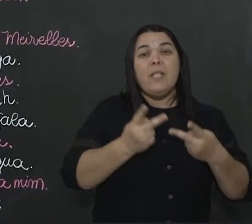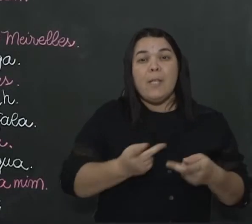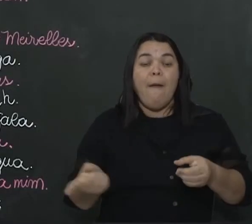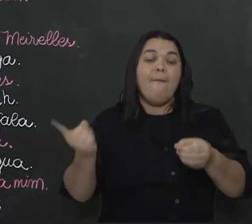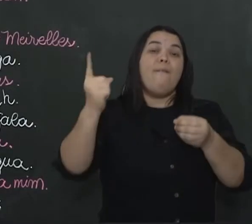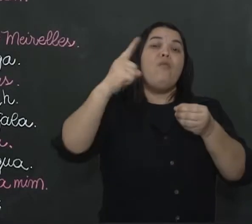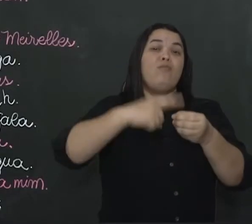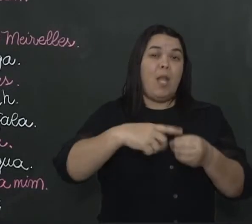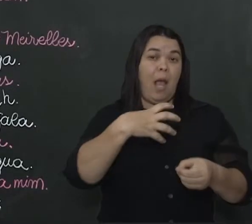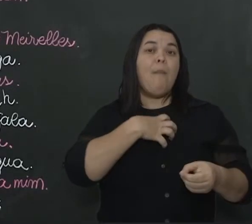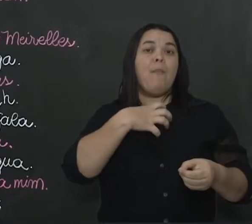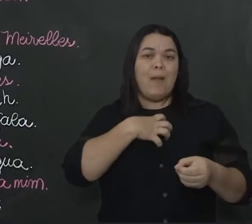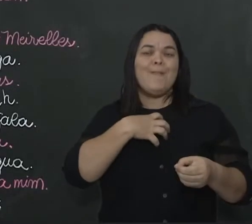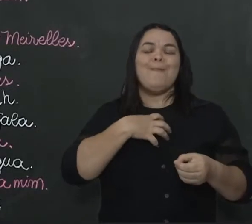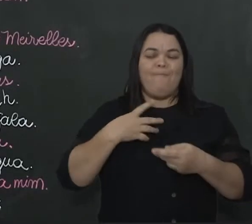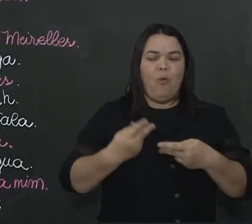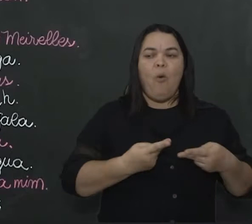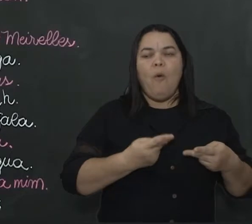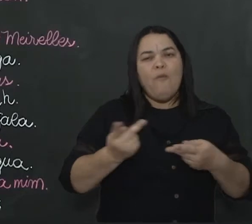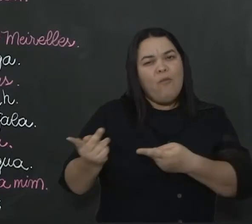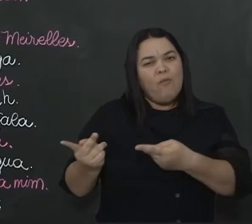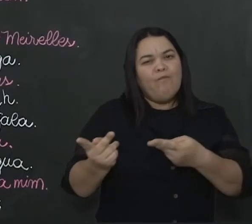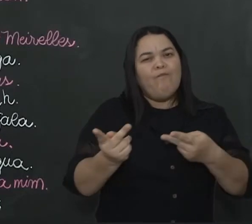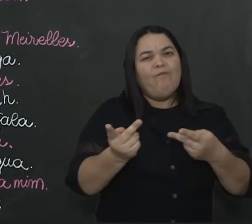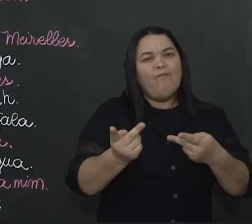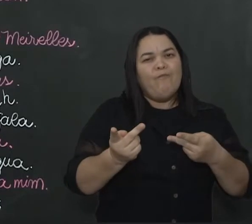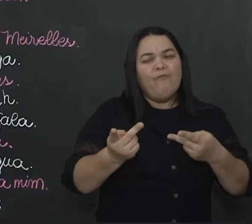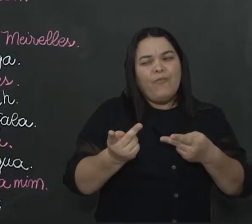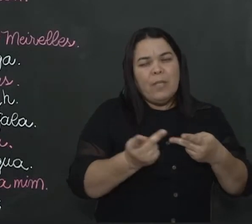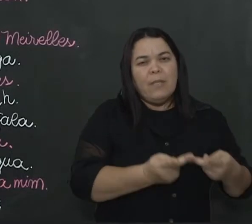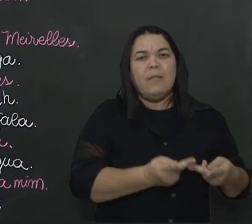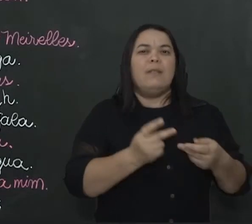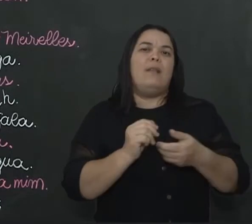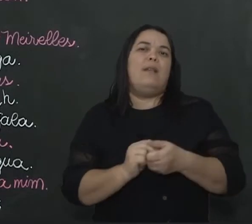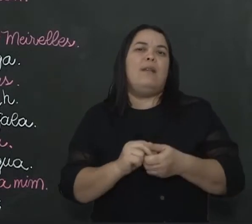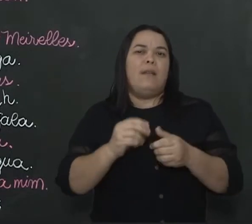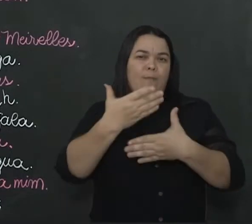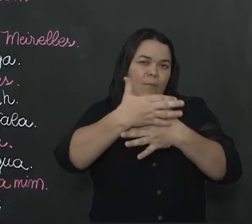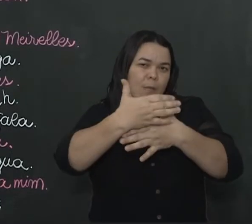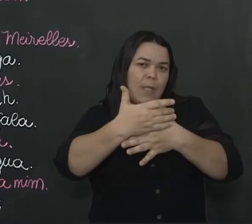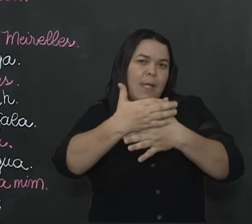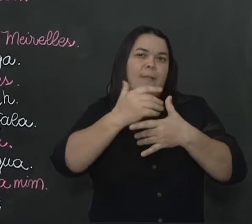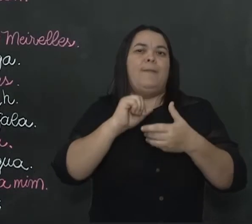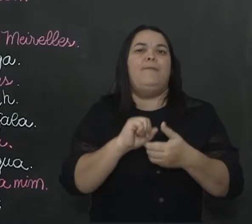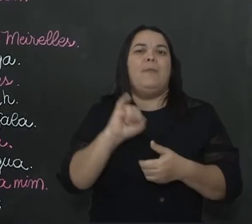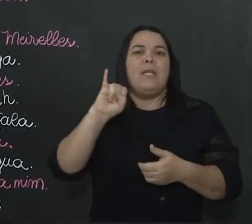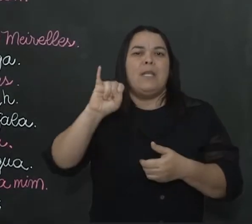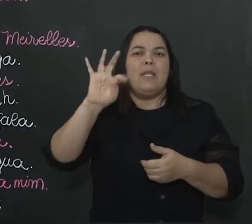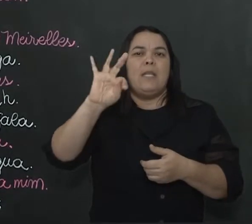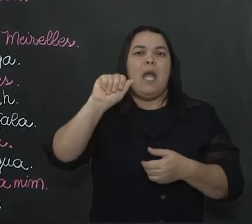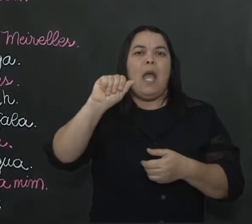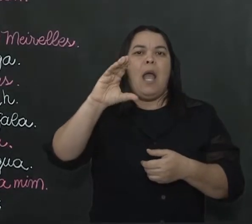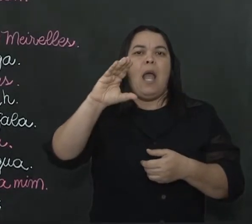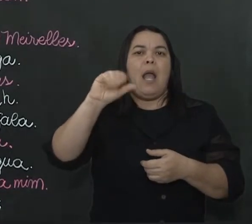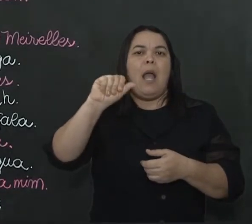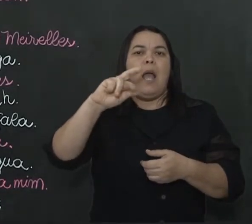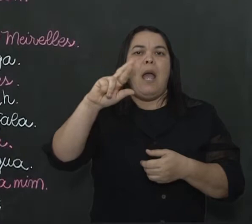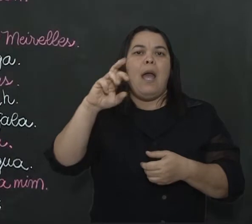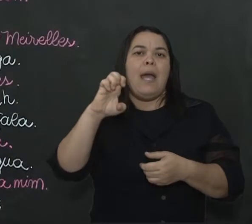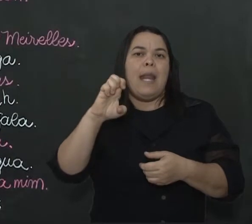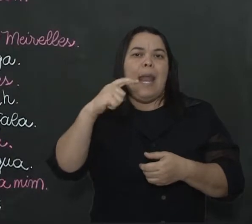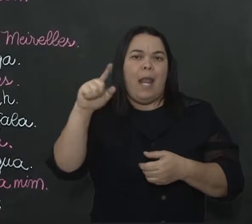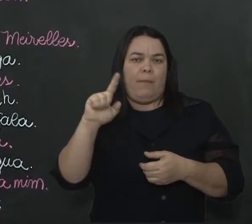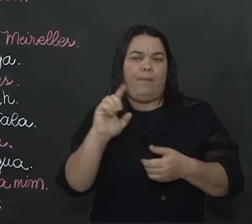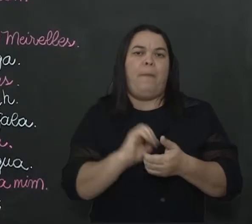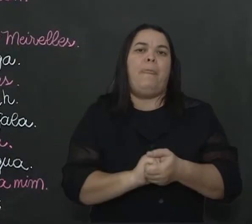precisar utilizar o acento grave em relação ao verbo voltar? Não, depende da palavra que vem depois.